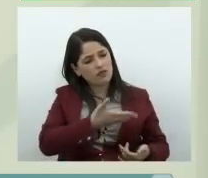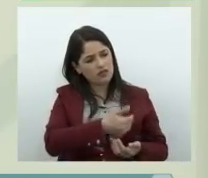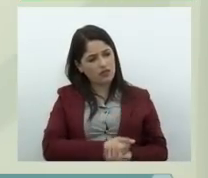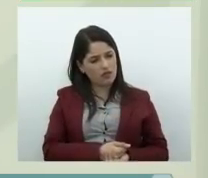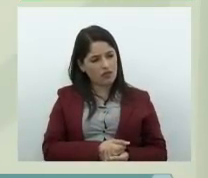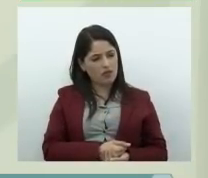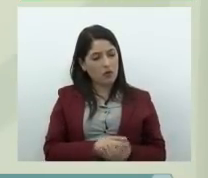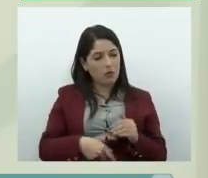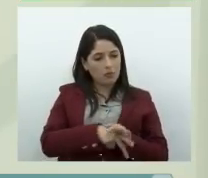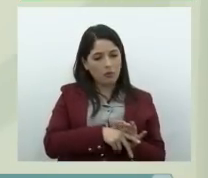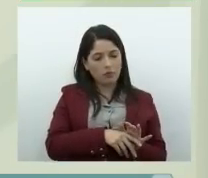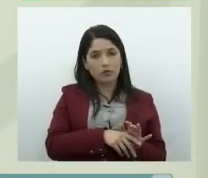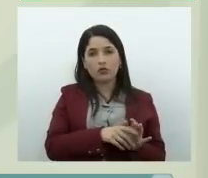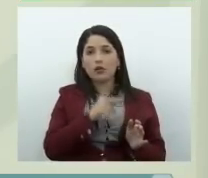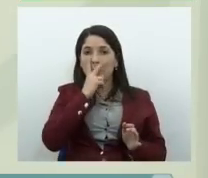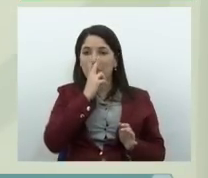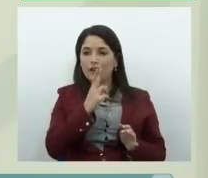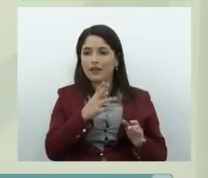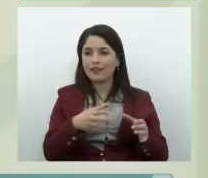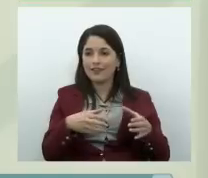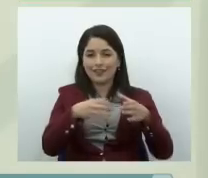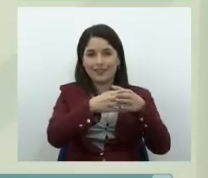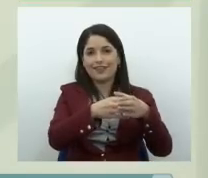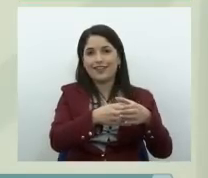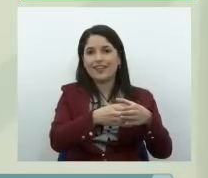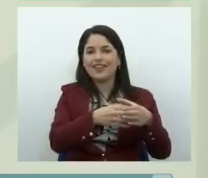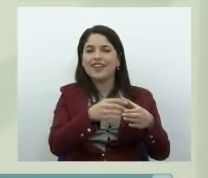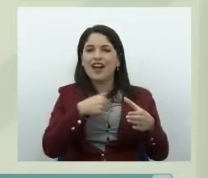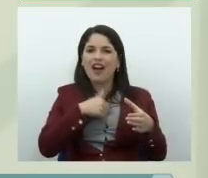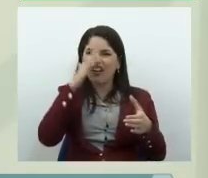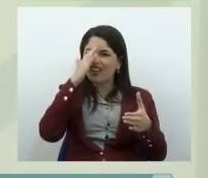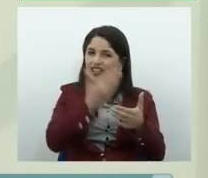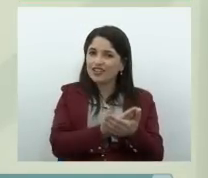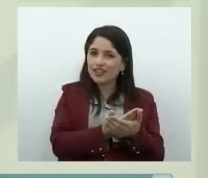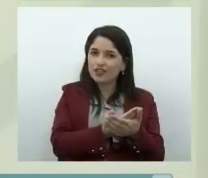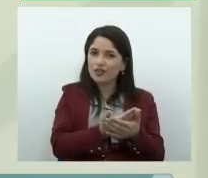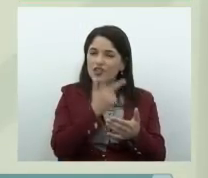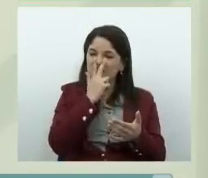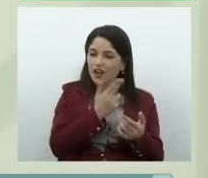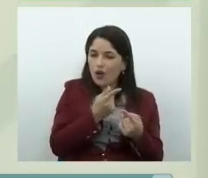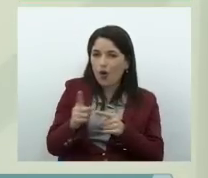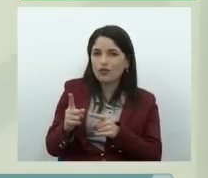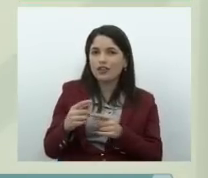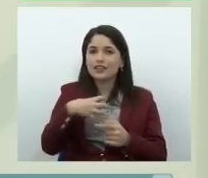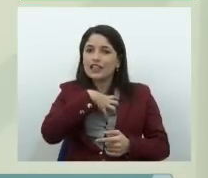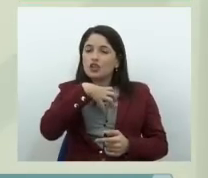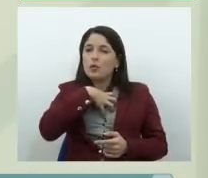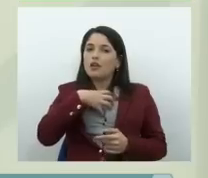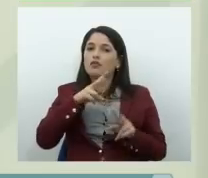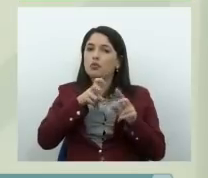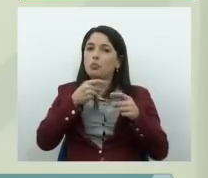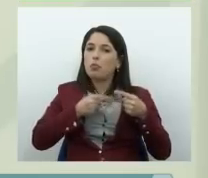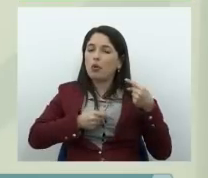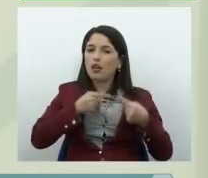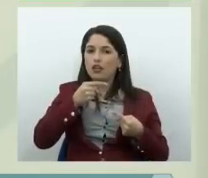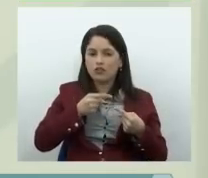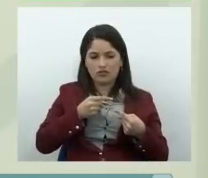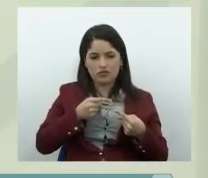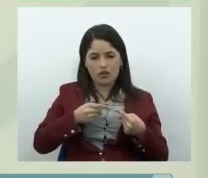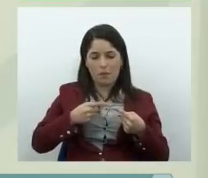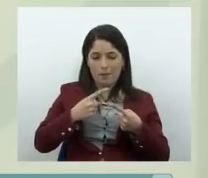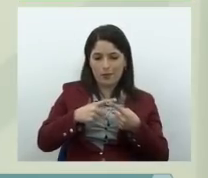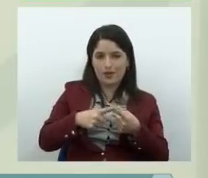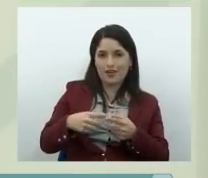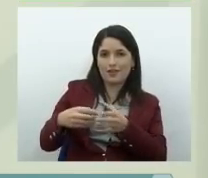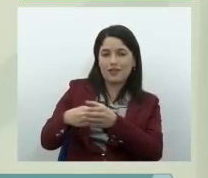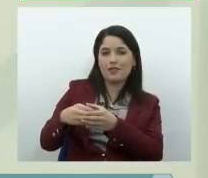conveniente, traiu os seus próprios ideais e os seus sentimentos políticos quando o partido